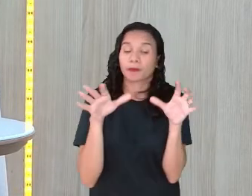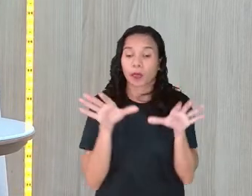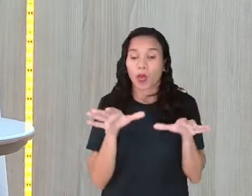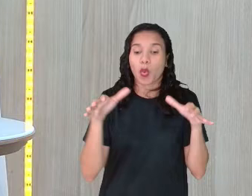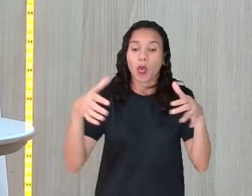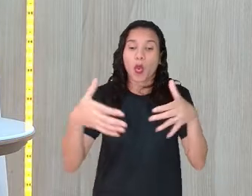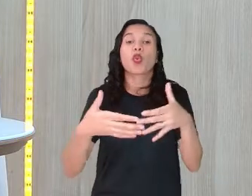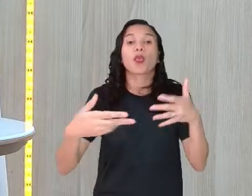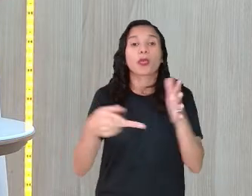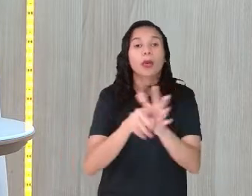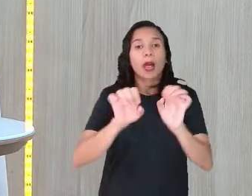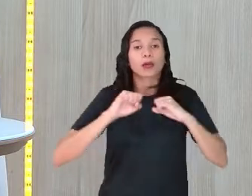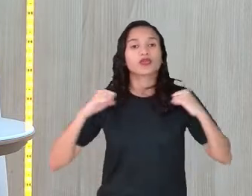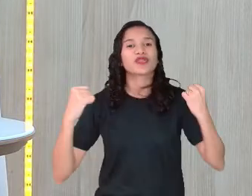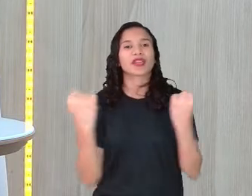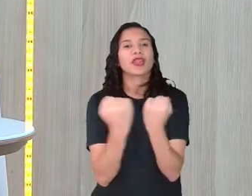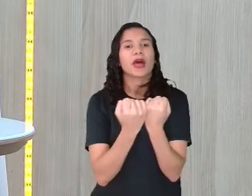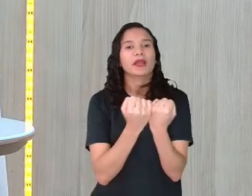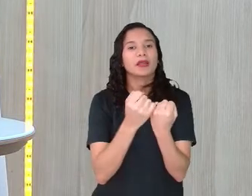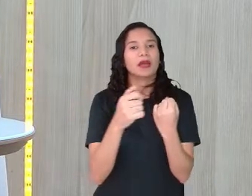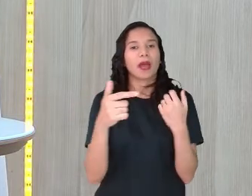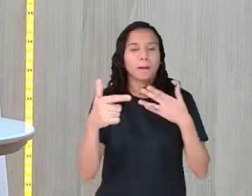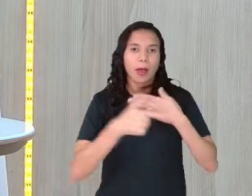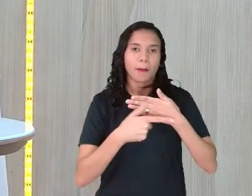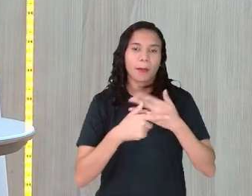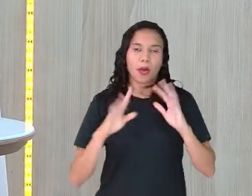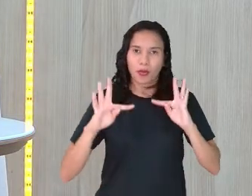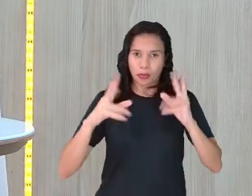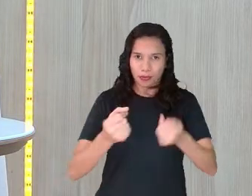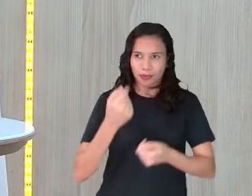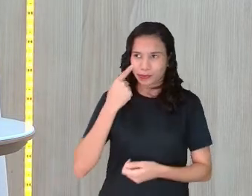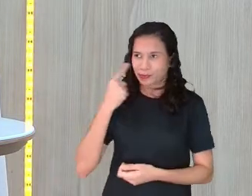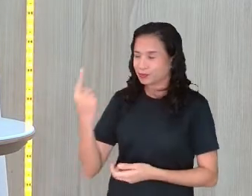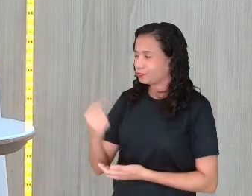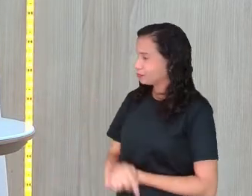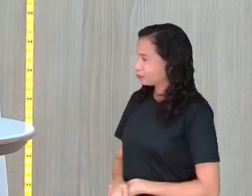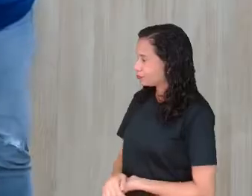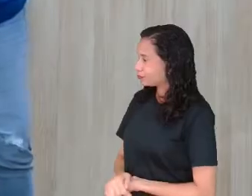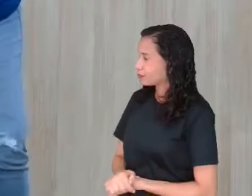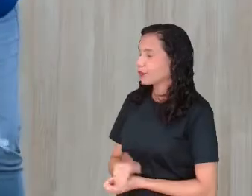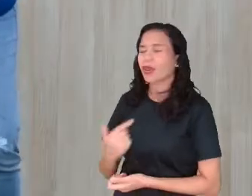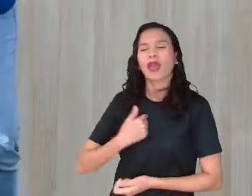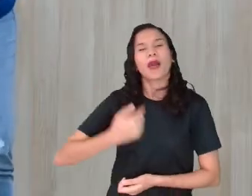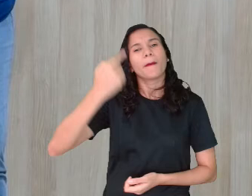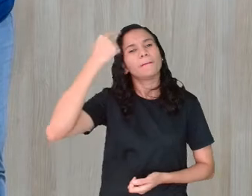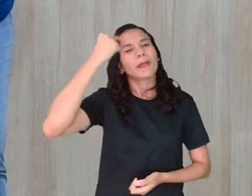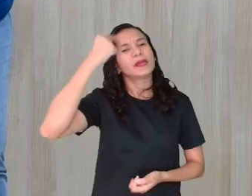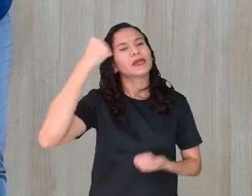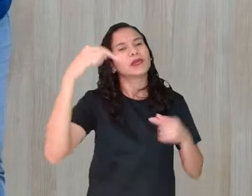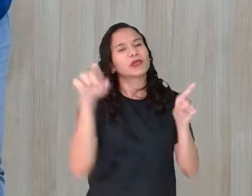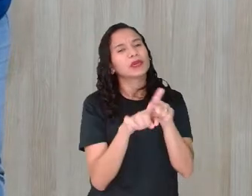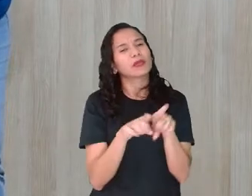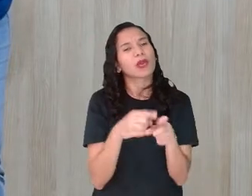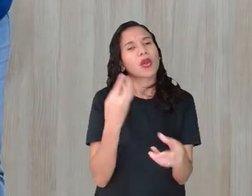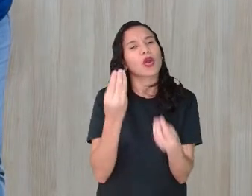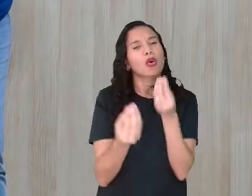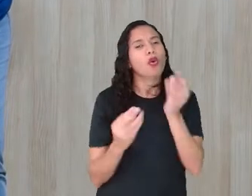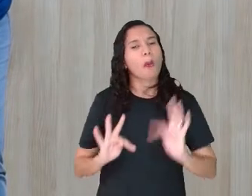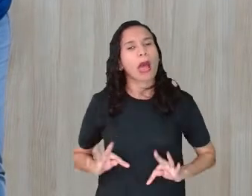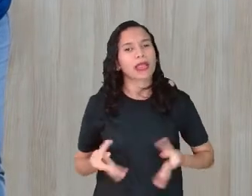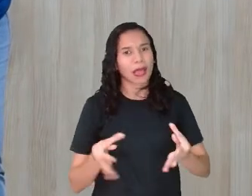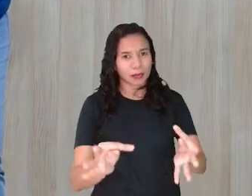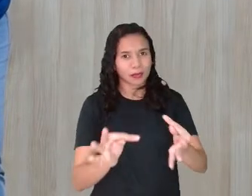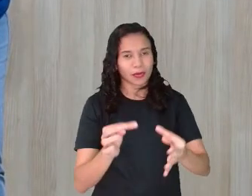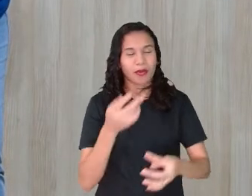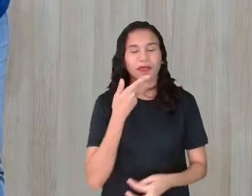coletivo é feito, né? A sociedade é feita por todos nós, né? Isso, professora Carol. Perfeito. E eu fico pensando nessa questão da tecnologia, né? Quando a gente